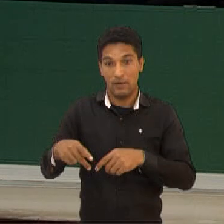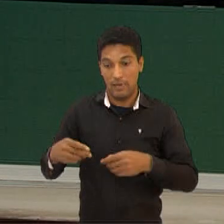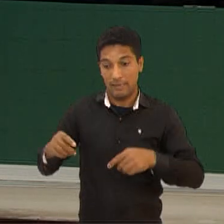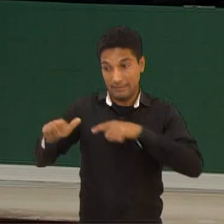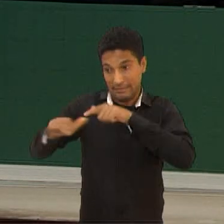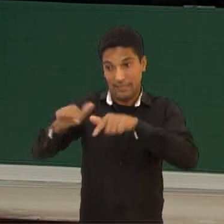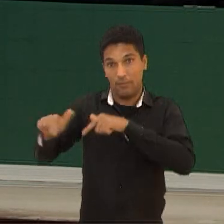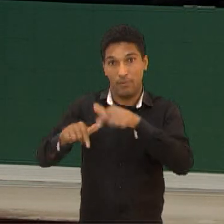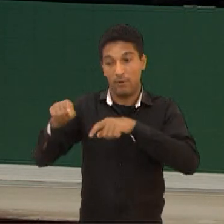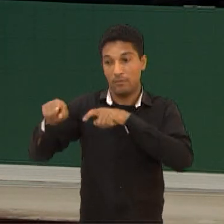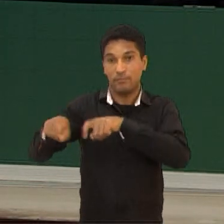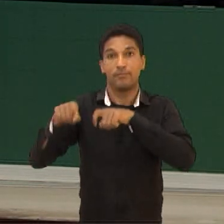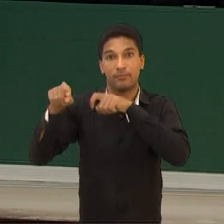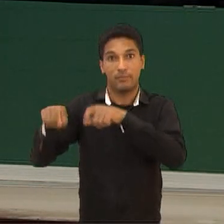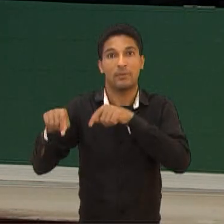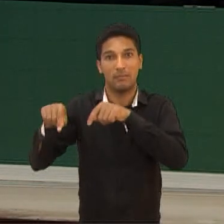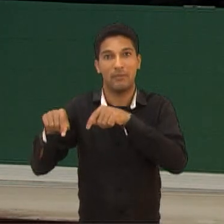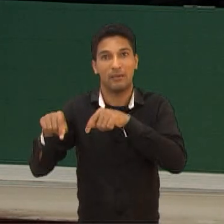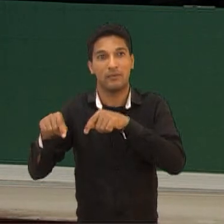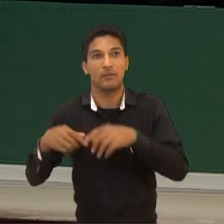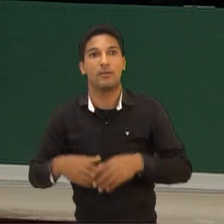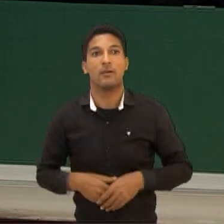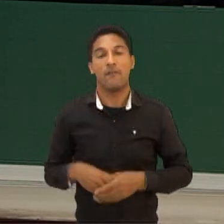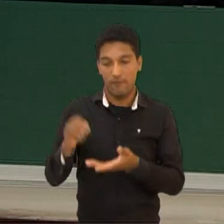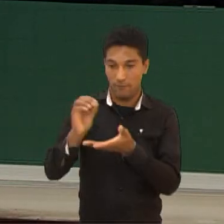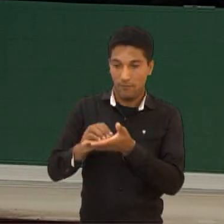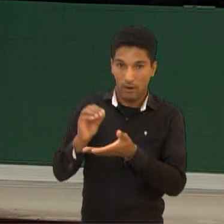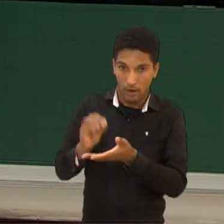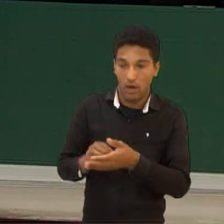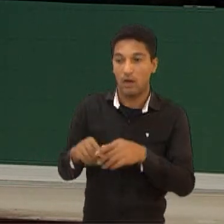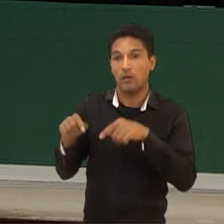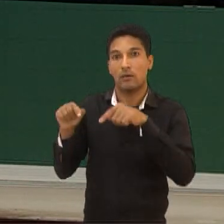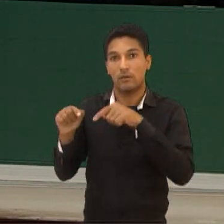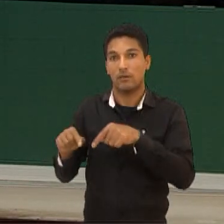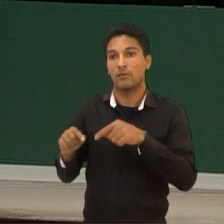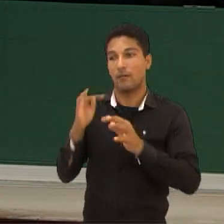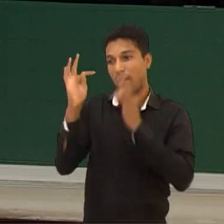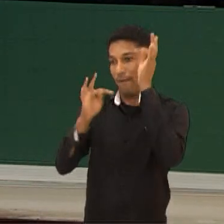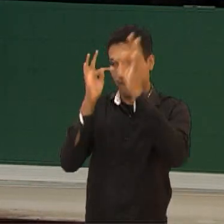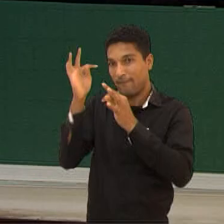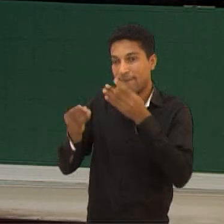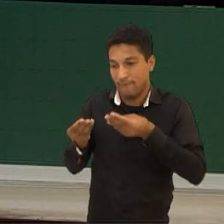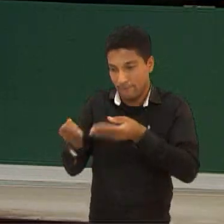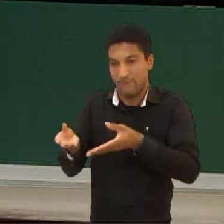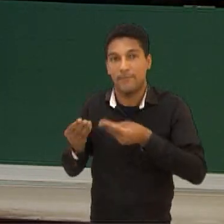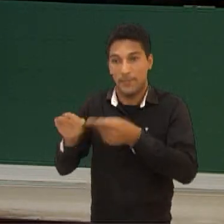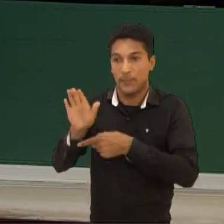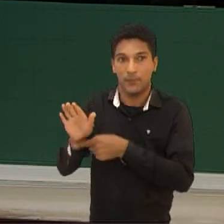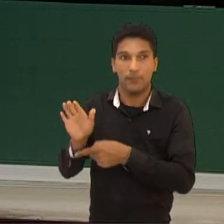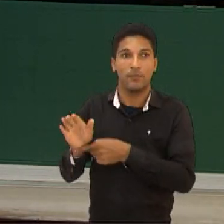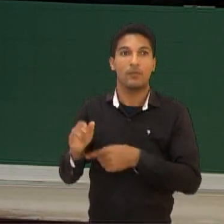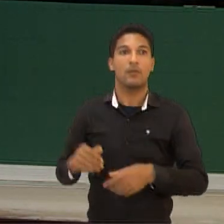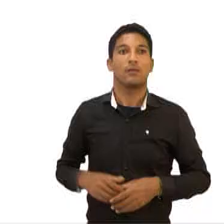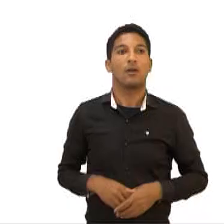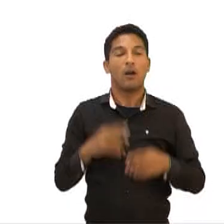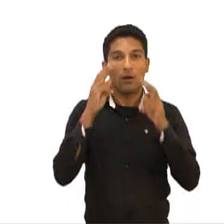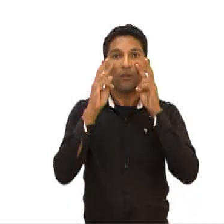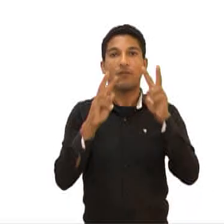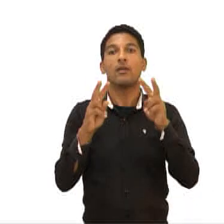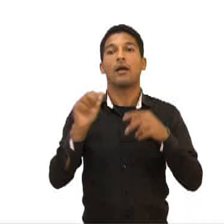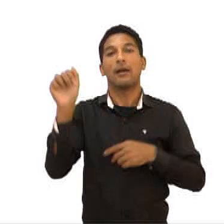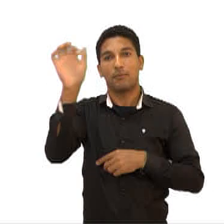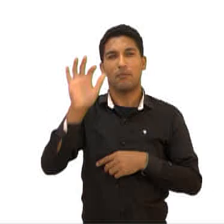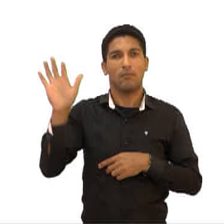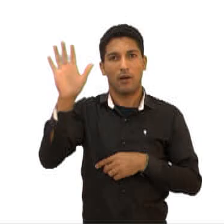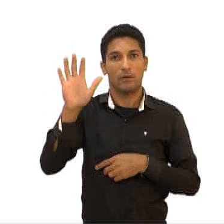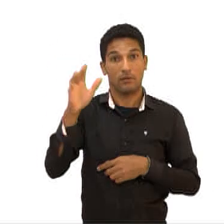irrigação eficientes ainda continuam na agricultura tradicional. Aqui uma imagem de plantio do